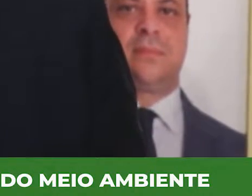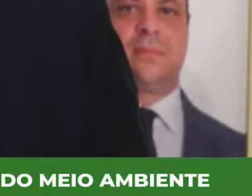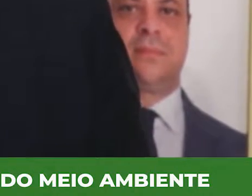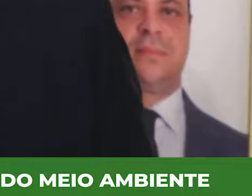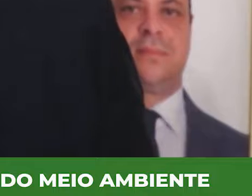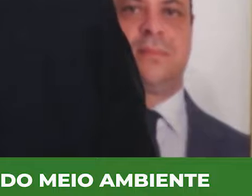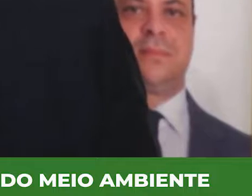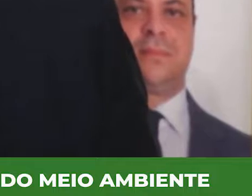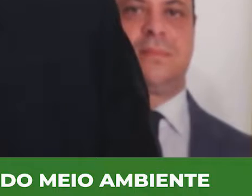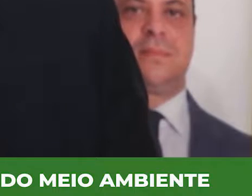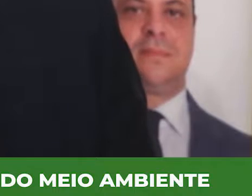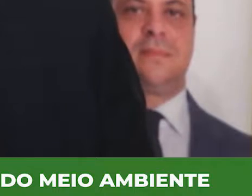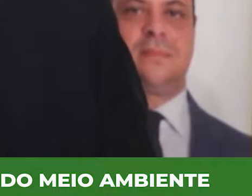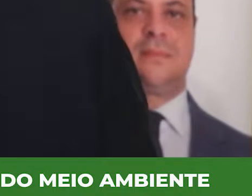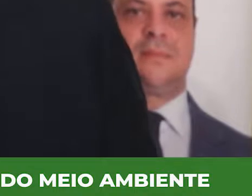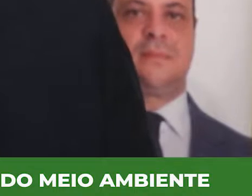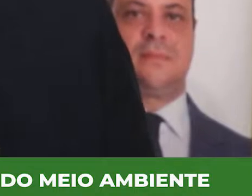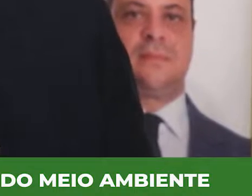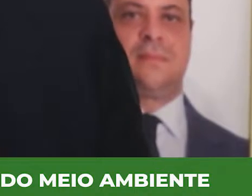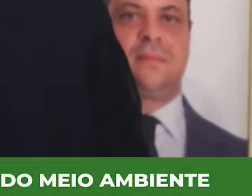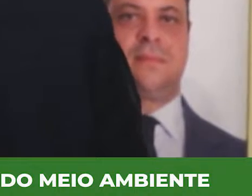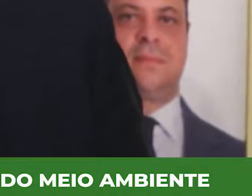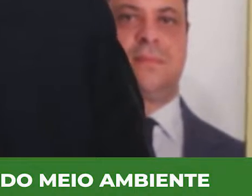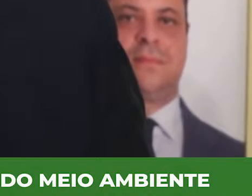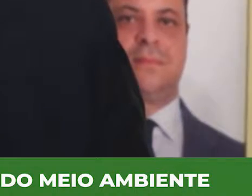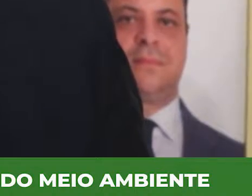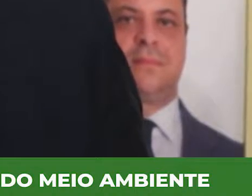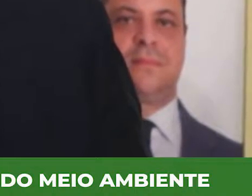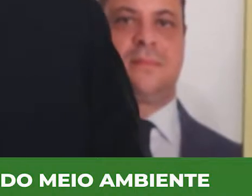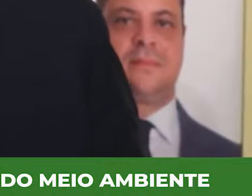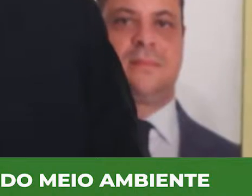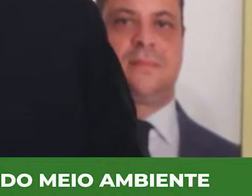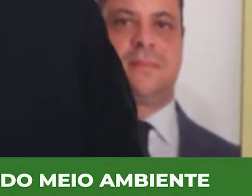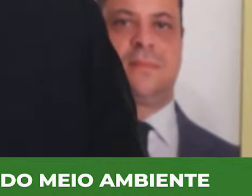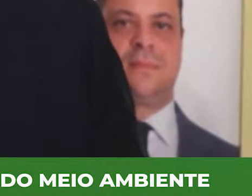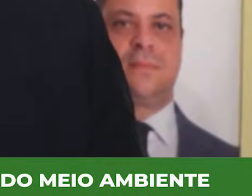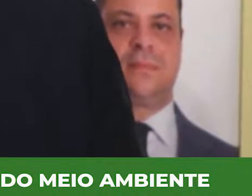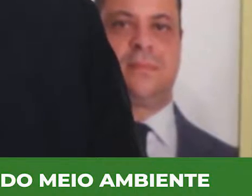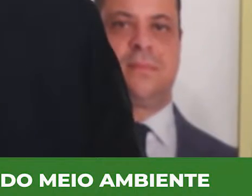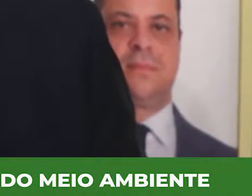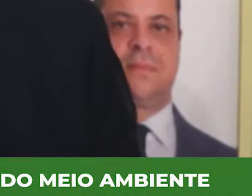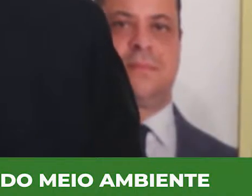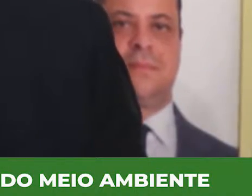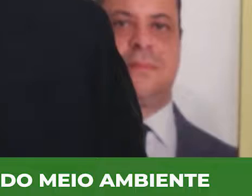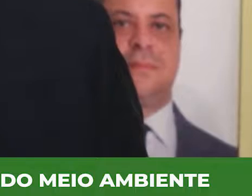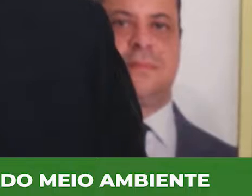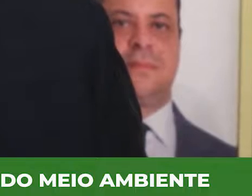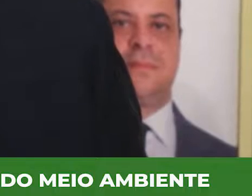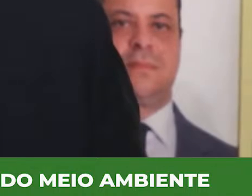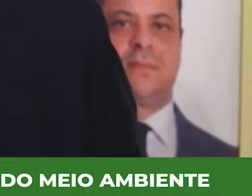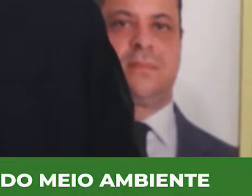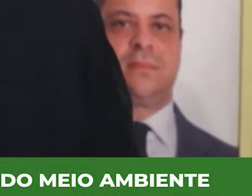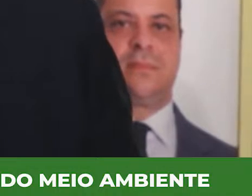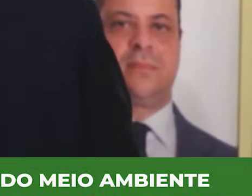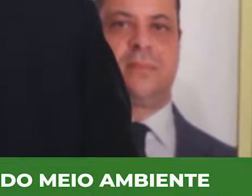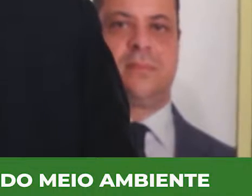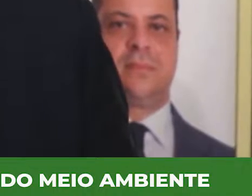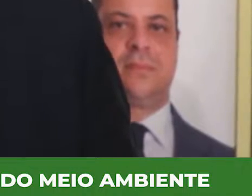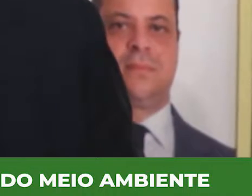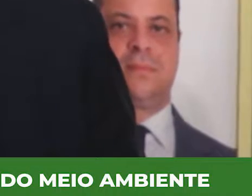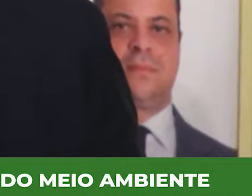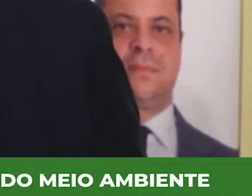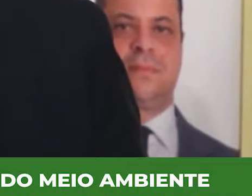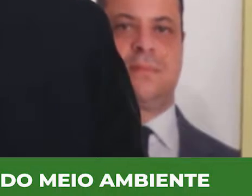que é um momento de muita felicidade e me sinto lisonjeado a maioria dos vereadores fez questão de falar do nosso trabalho se com o